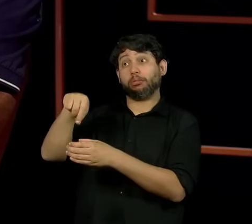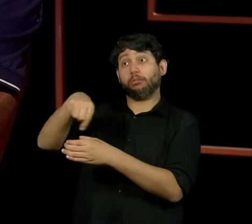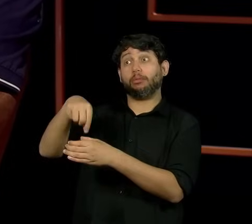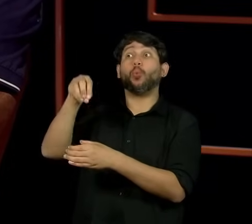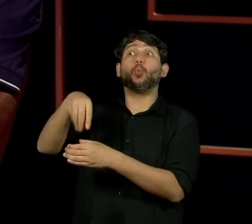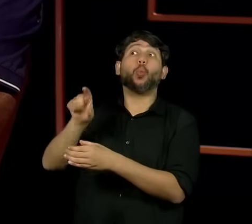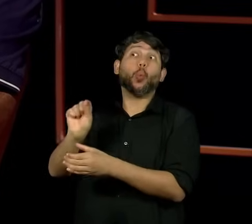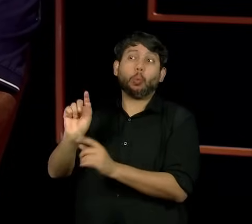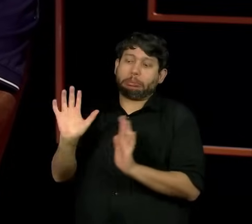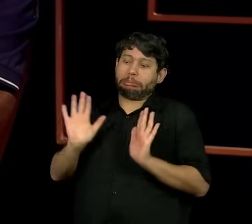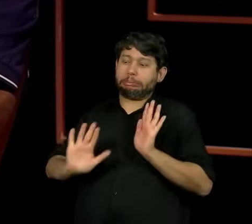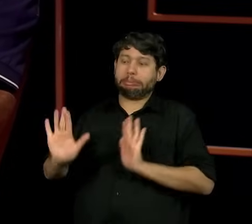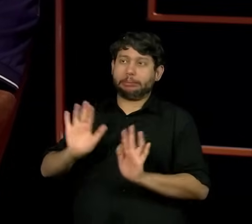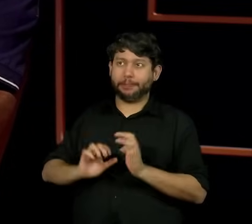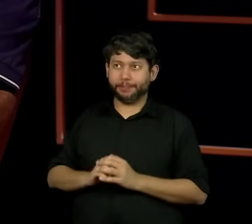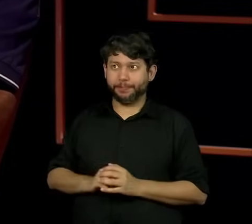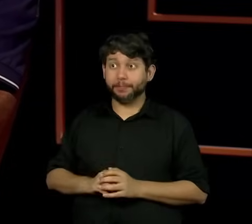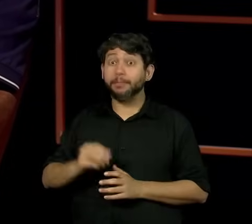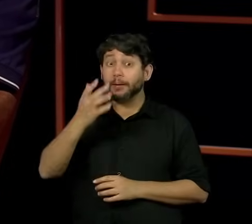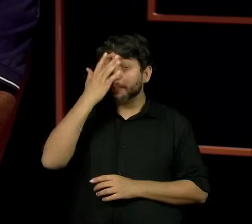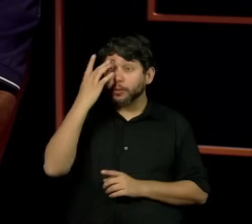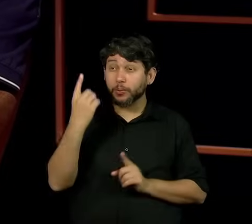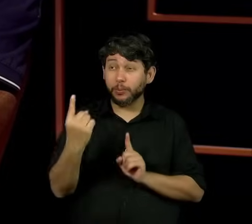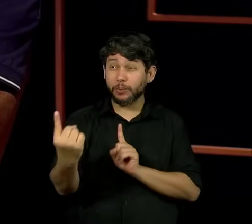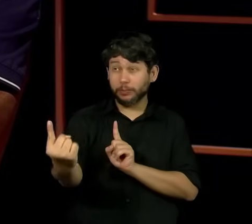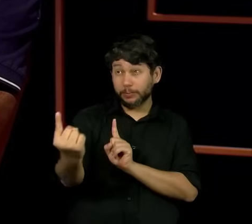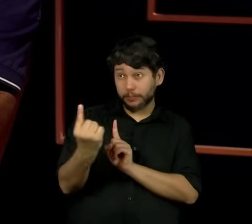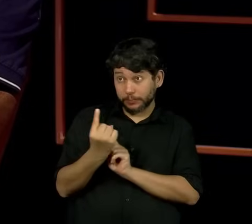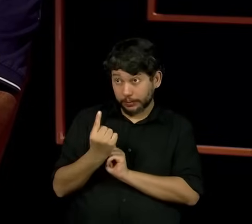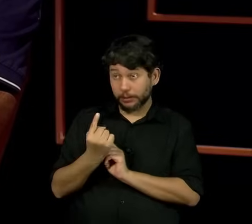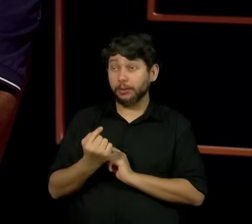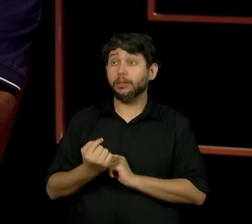na entrevista, uma pessoa lá, que eu não sei quem é,